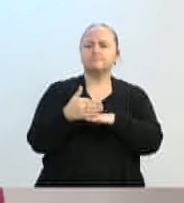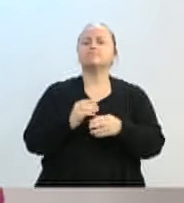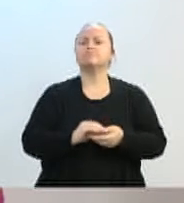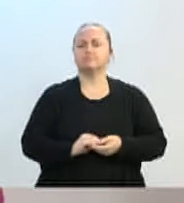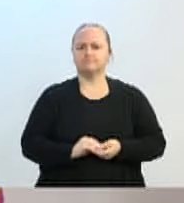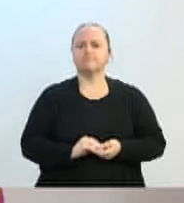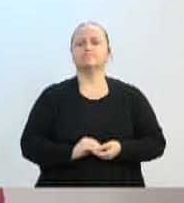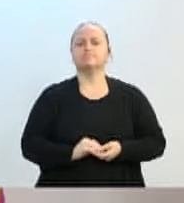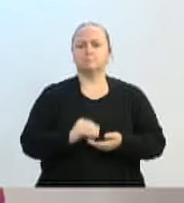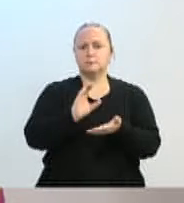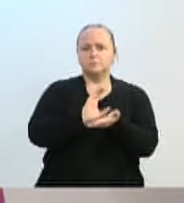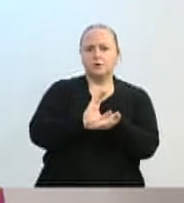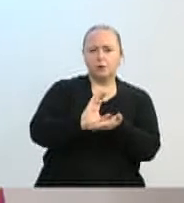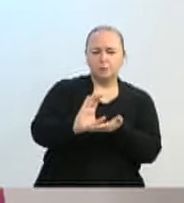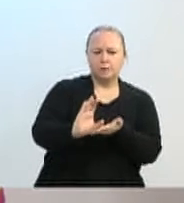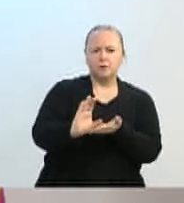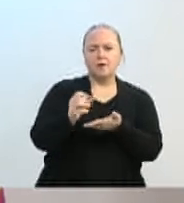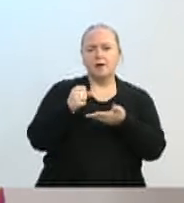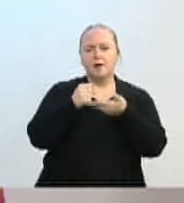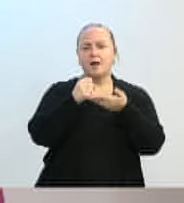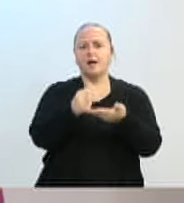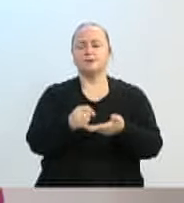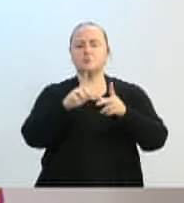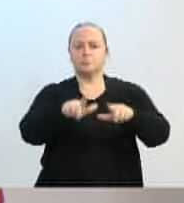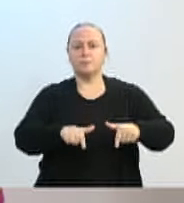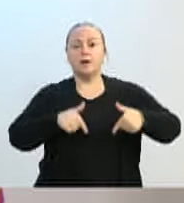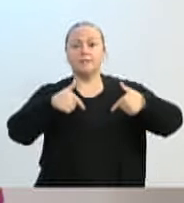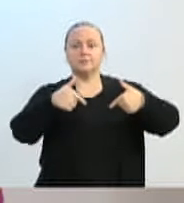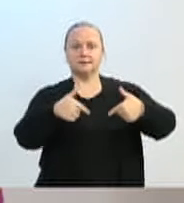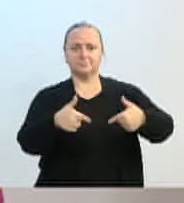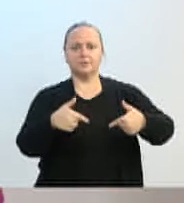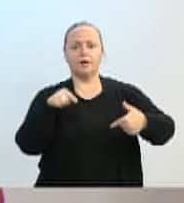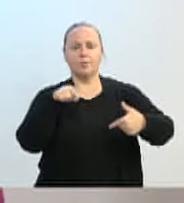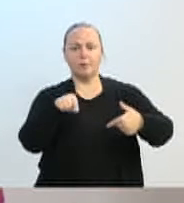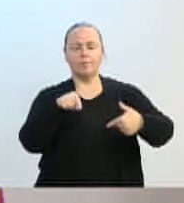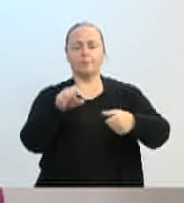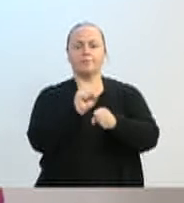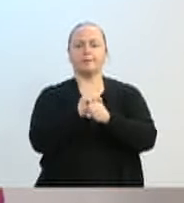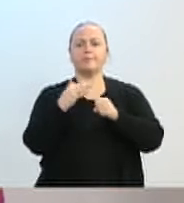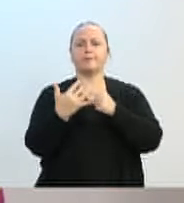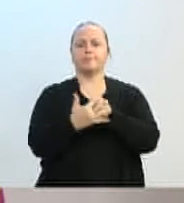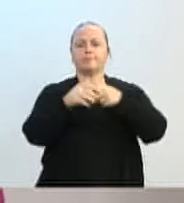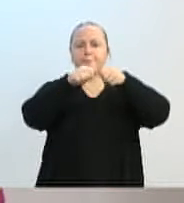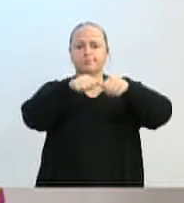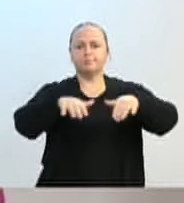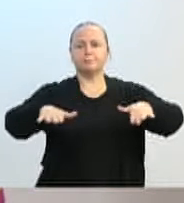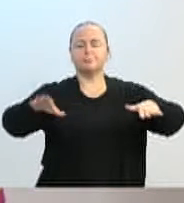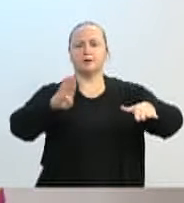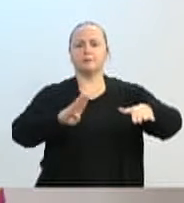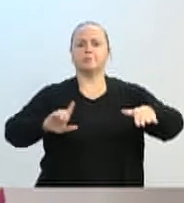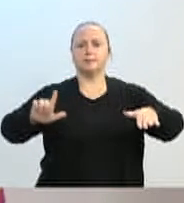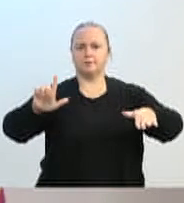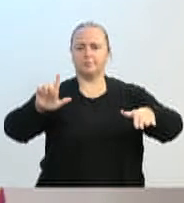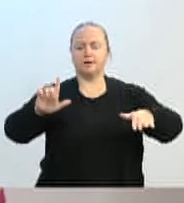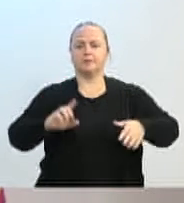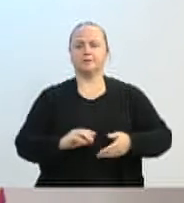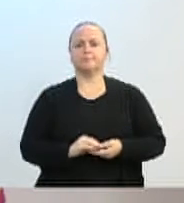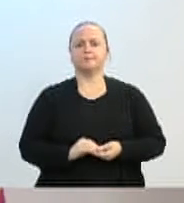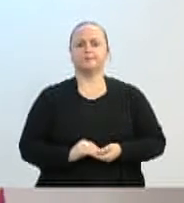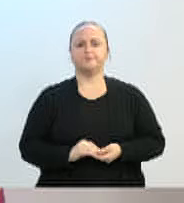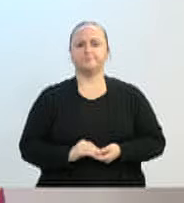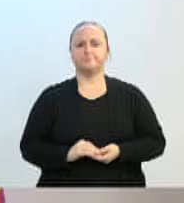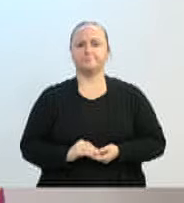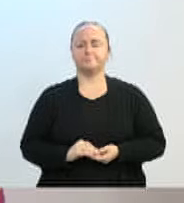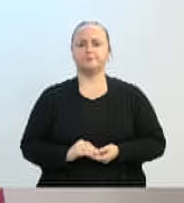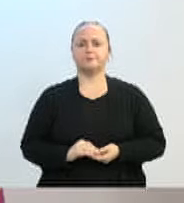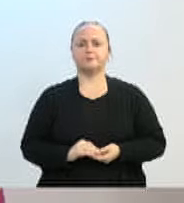que auxiliaram aí nas ações da pandemia aqui no nosso município.